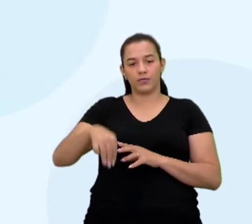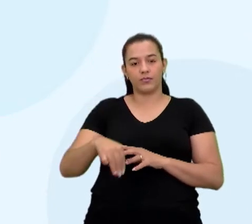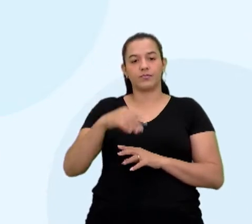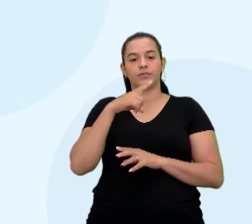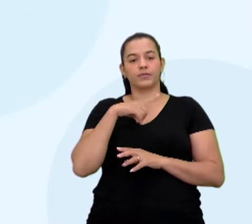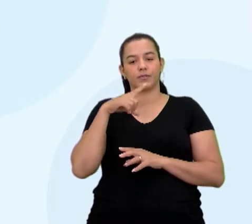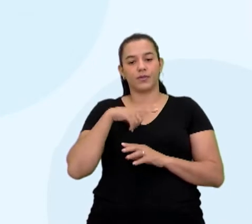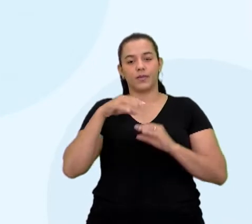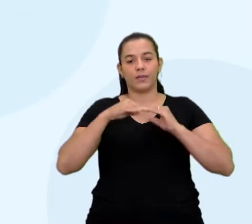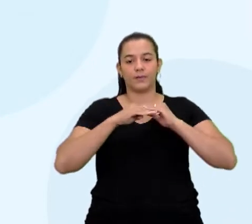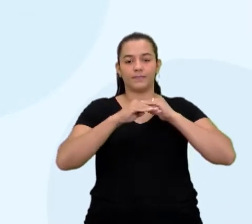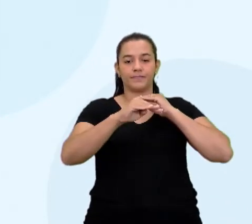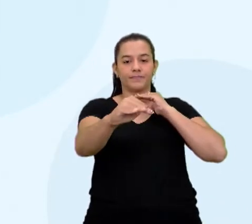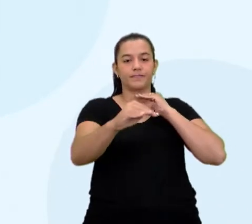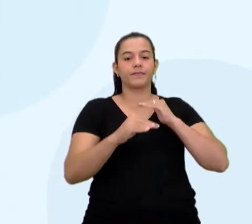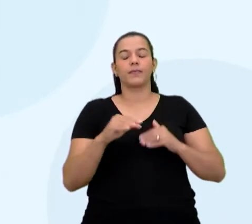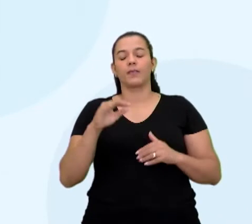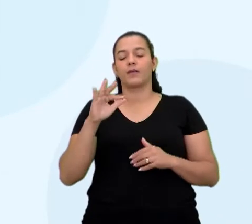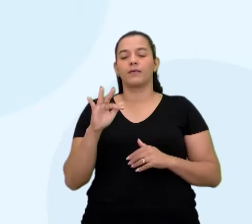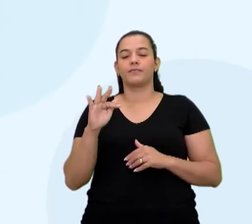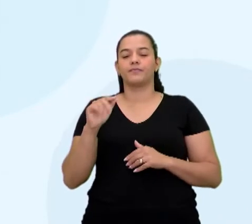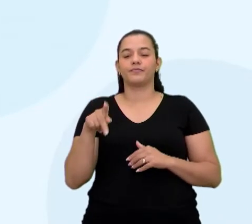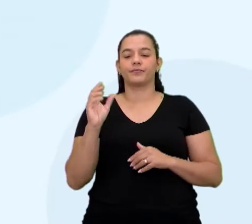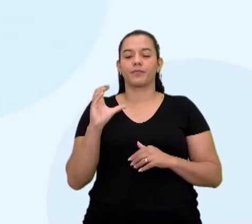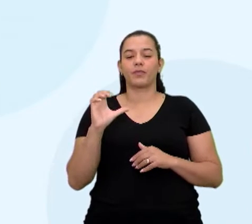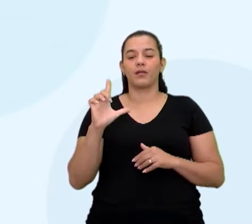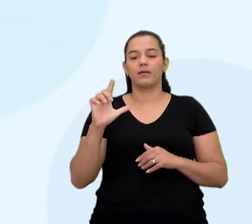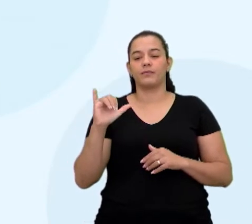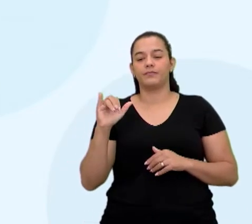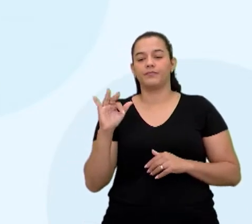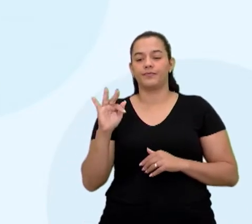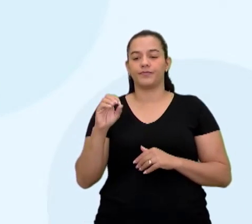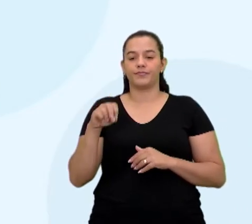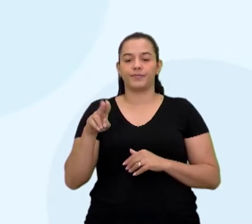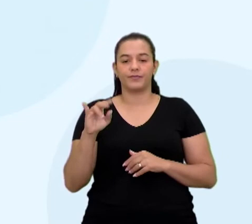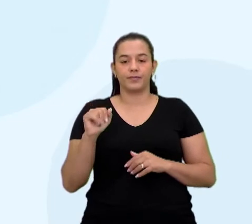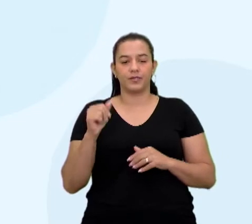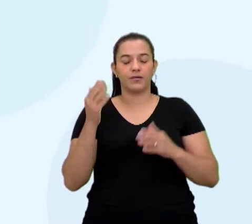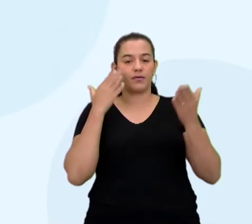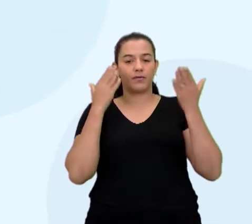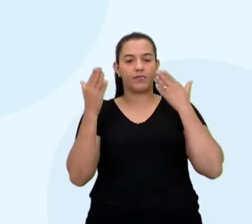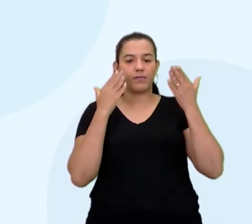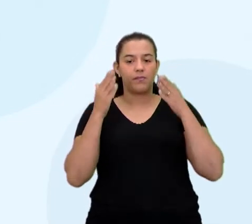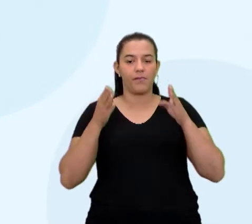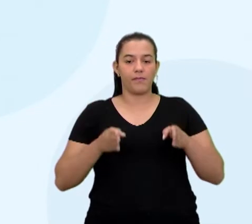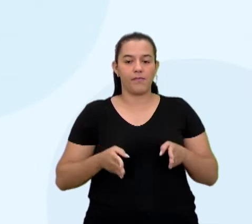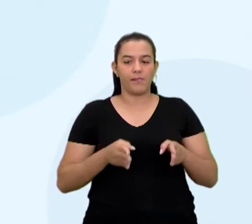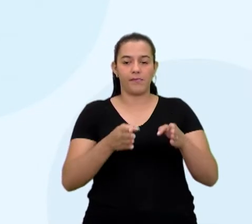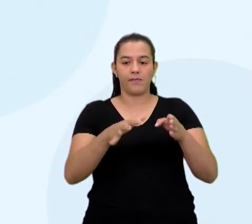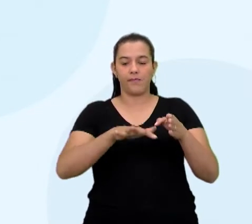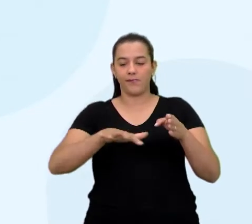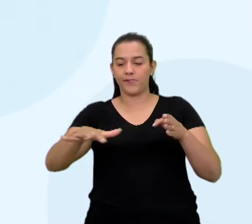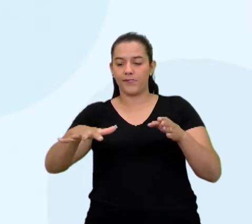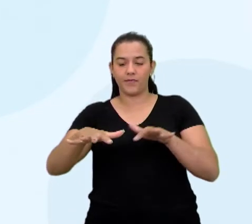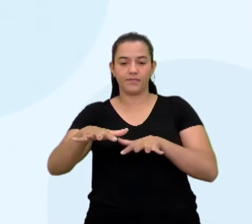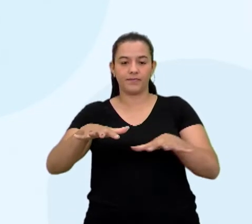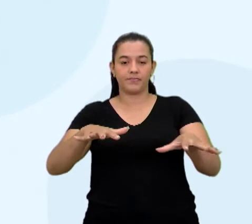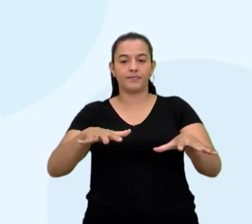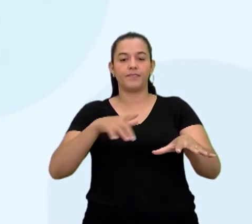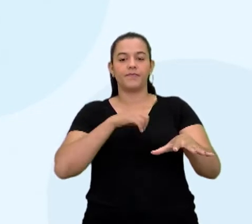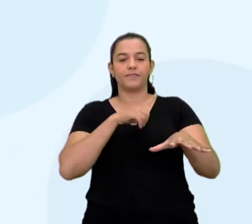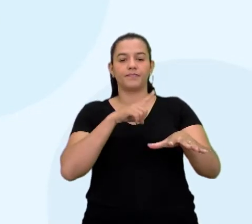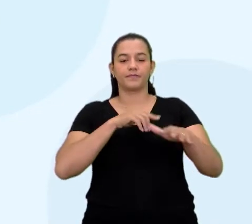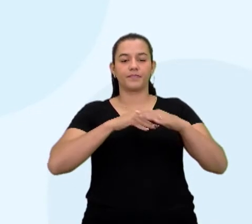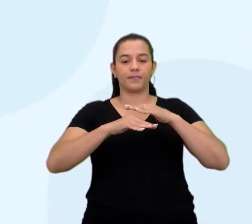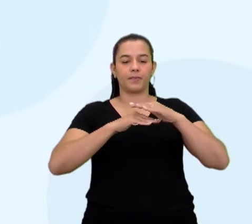né? Quando vocês pegarem um mapa político dos Estados Unidos, vocês podem fazer até uma comparação, vai ver que passa aí pela Califórnia. Não é à toa que tem,